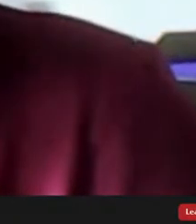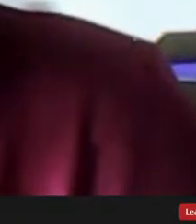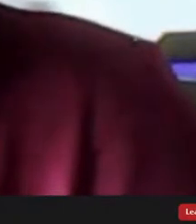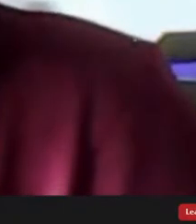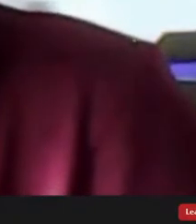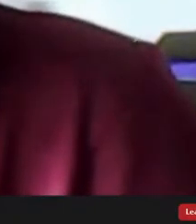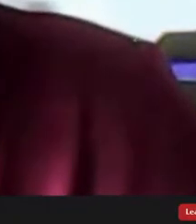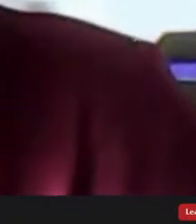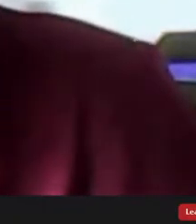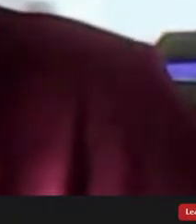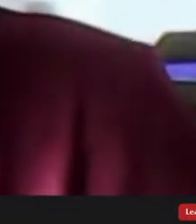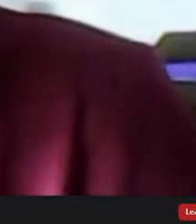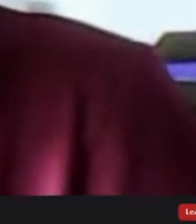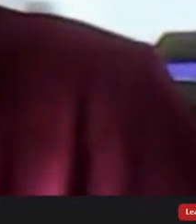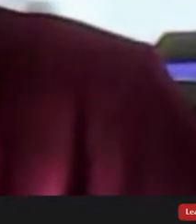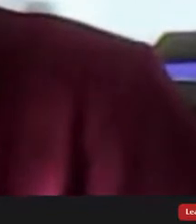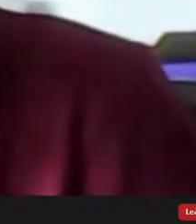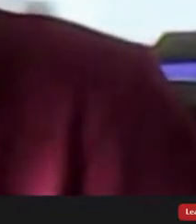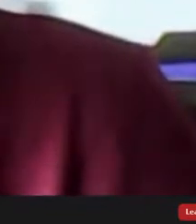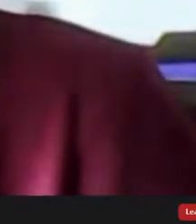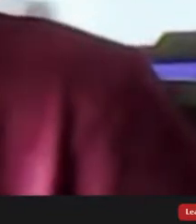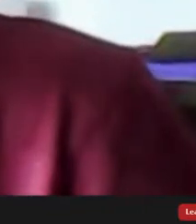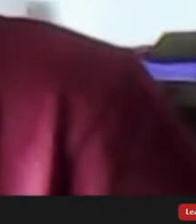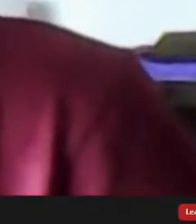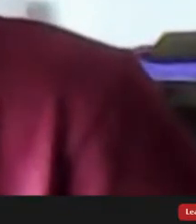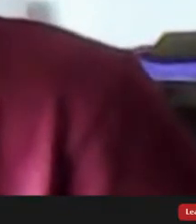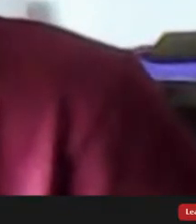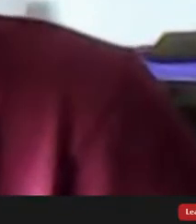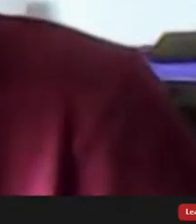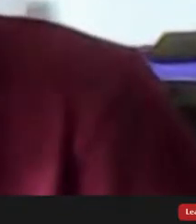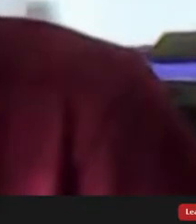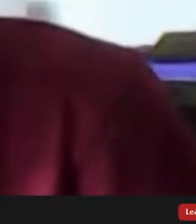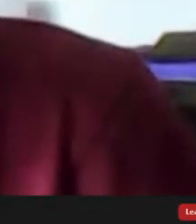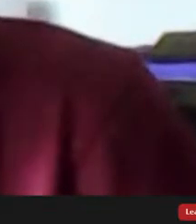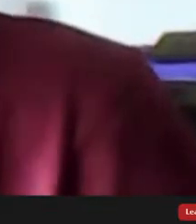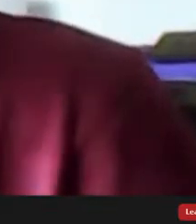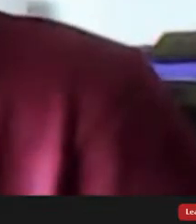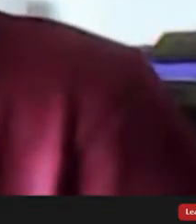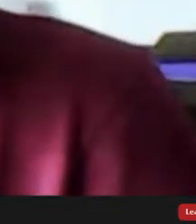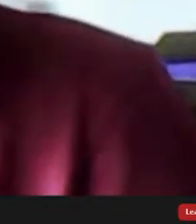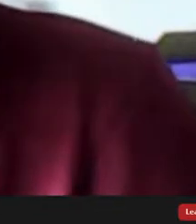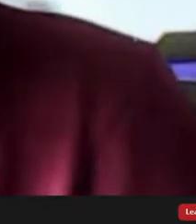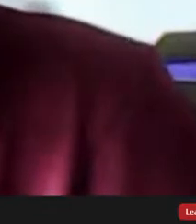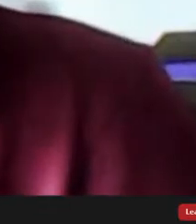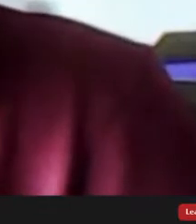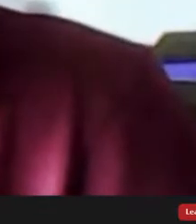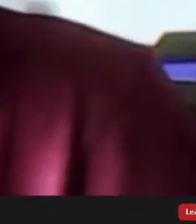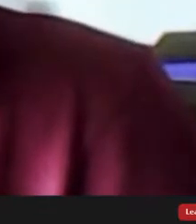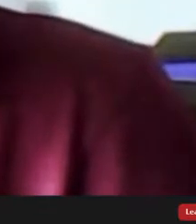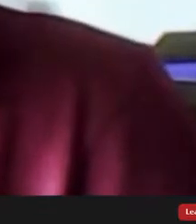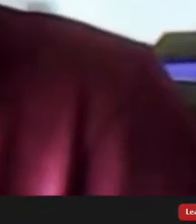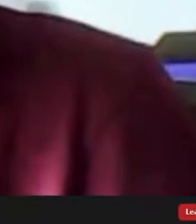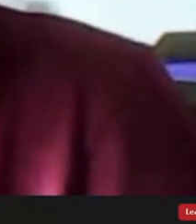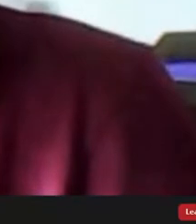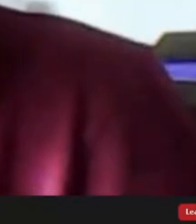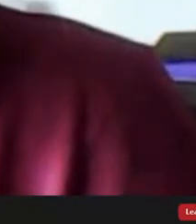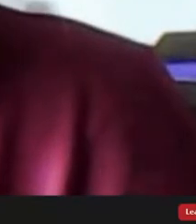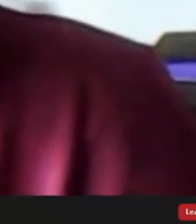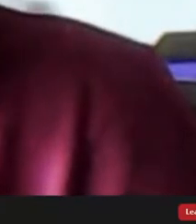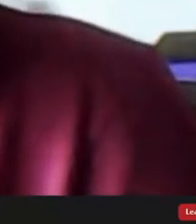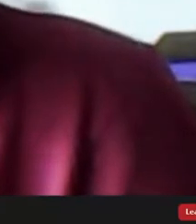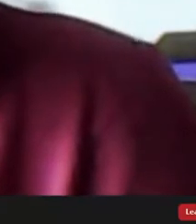feitas, né, em apostilas, no material didático impresso, etc., né, o que nos alarmou muito, porque, na